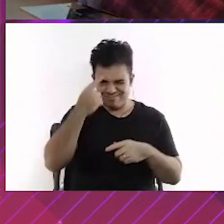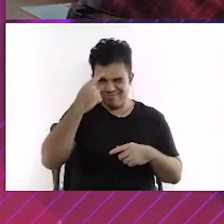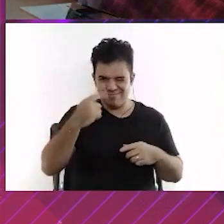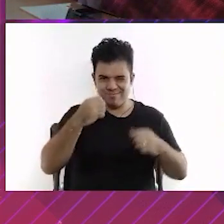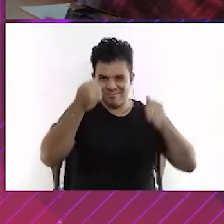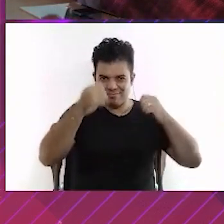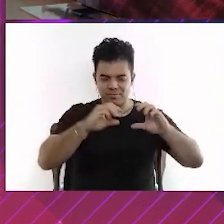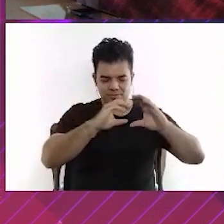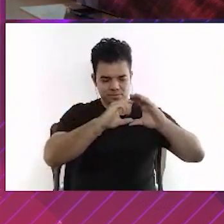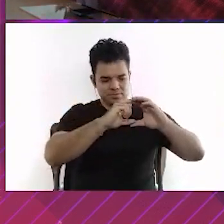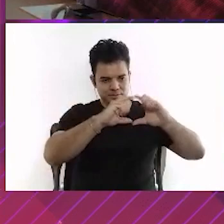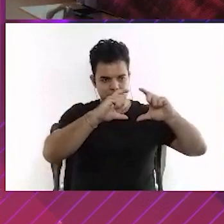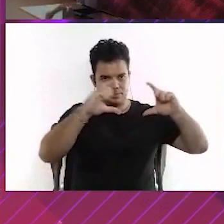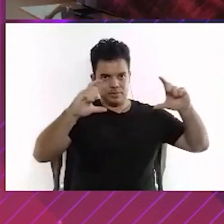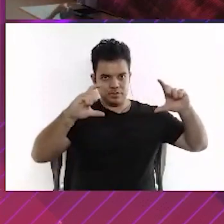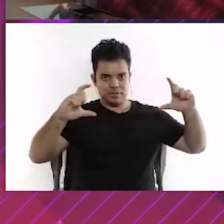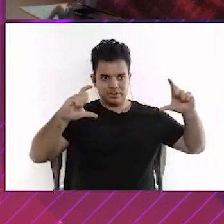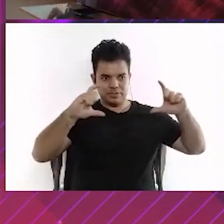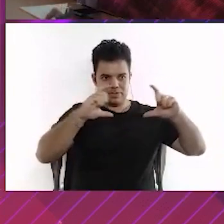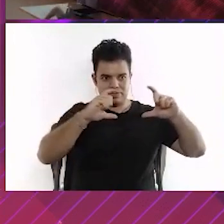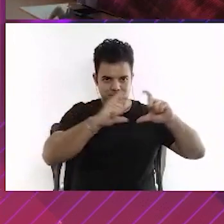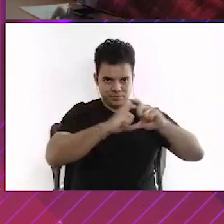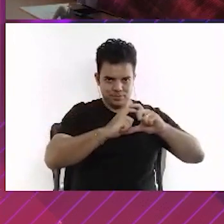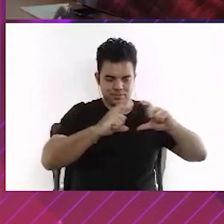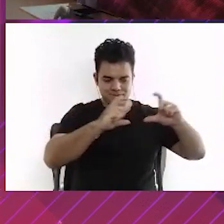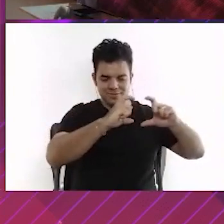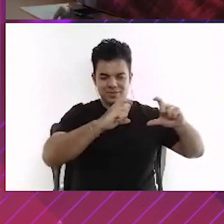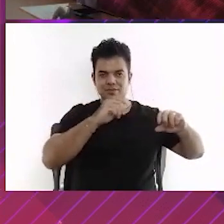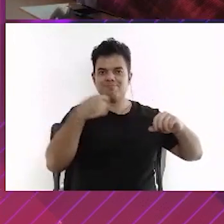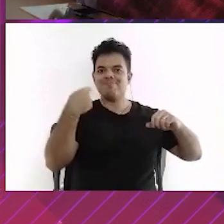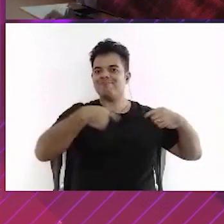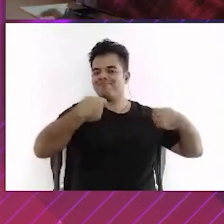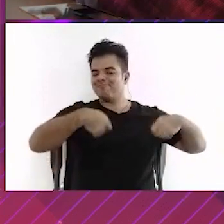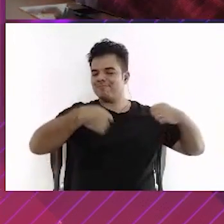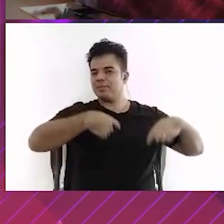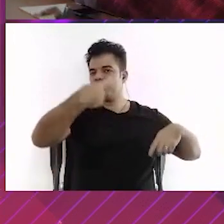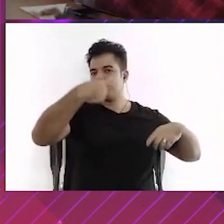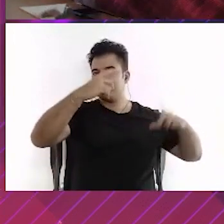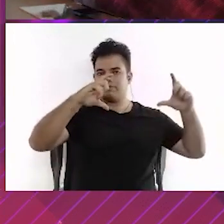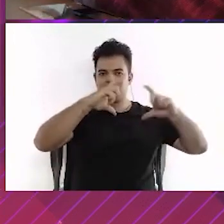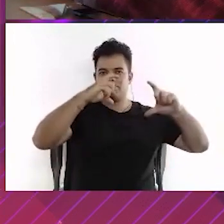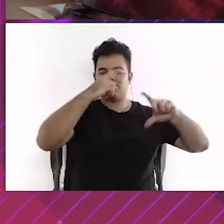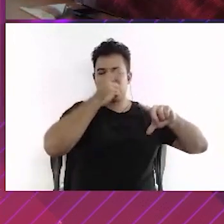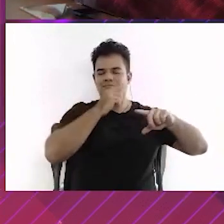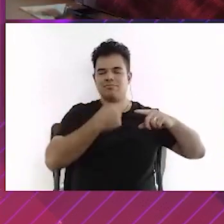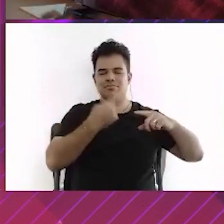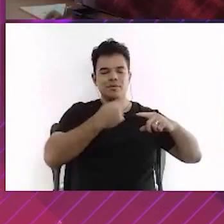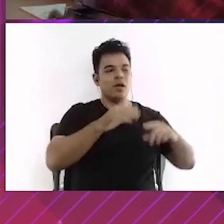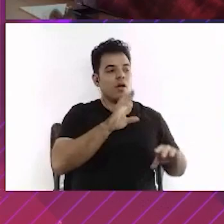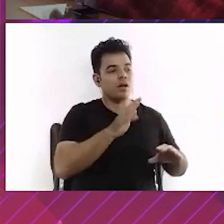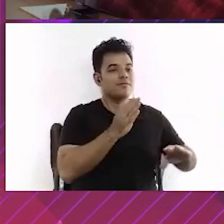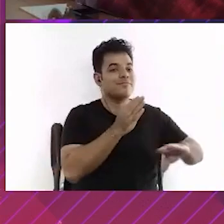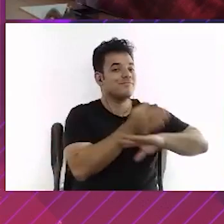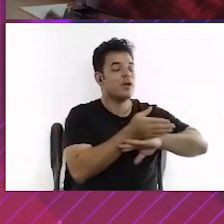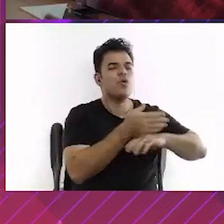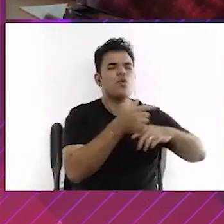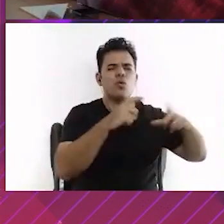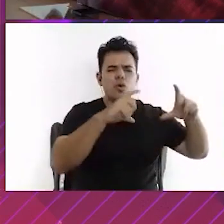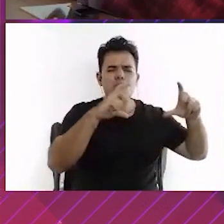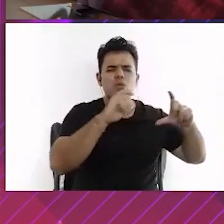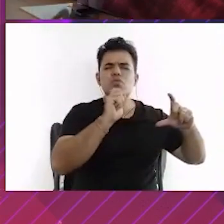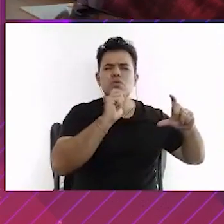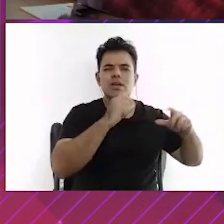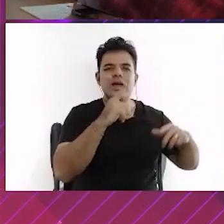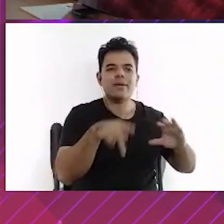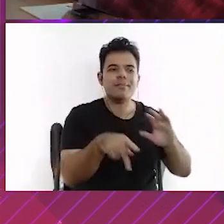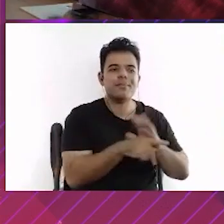núcleo duro, bater na porta do núcleo duro, pedir para poder fazer experimentos dentro de hospitais, só que, infelizmente, por conta de